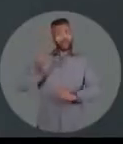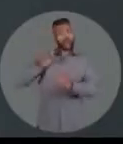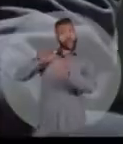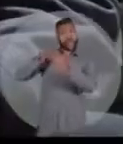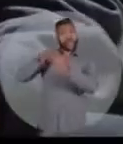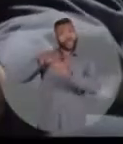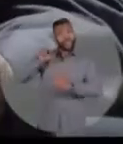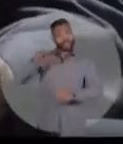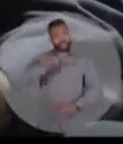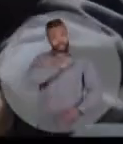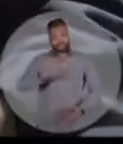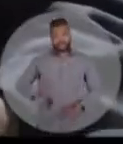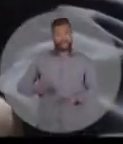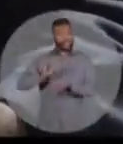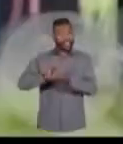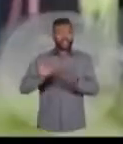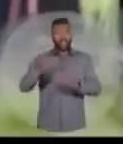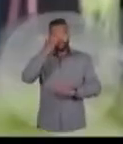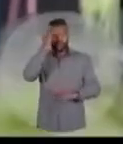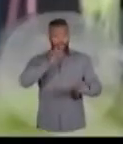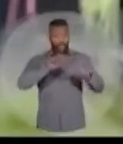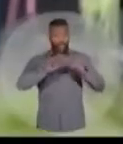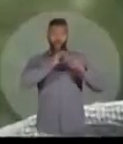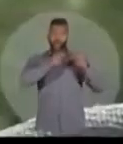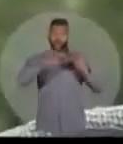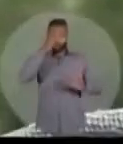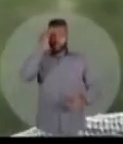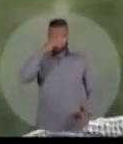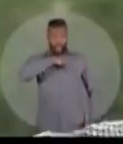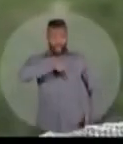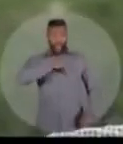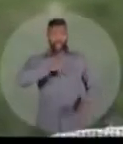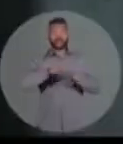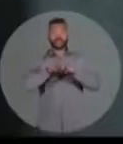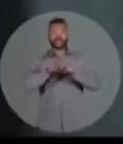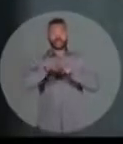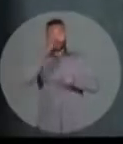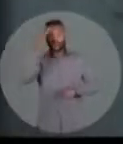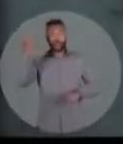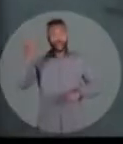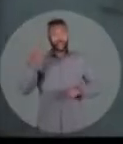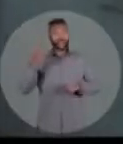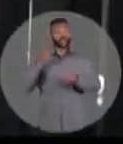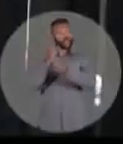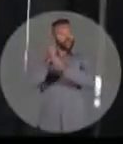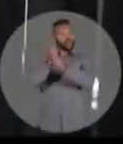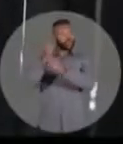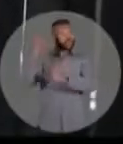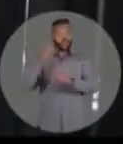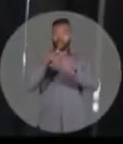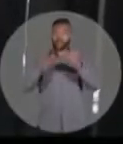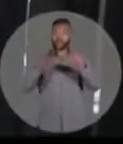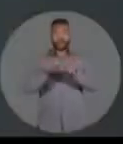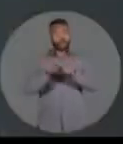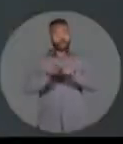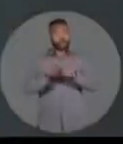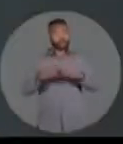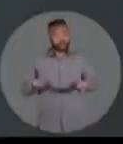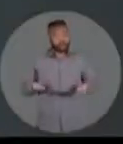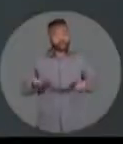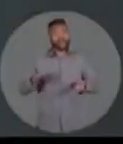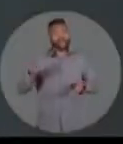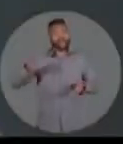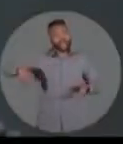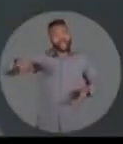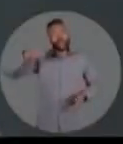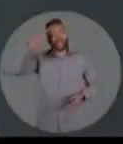governo ilegítimo, o trabalhador não cabe na folha de pagamento e o aposentado não cabe nas contas da Previdência. Eles